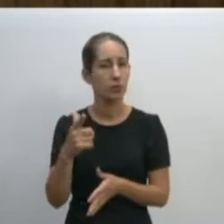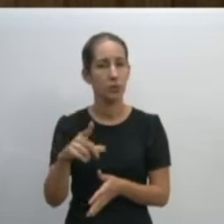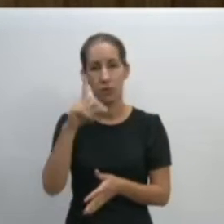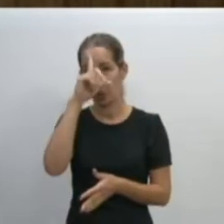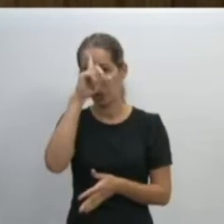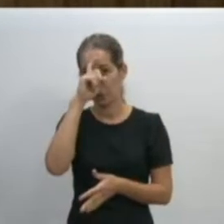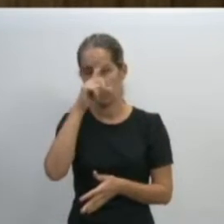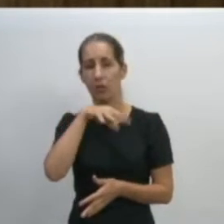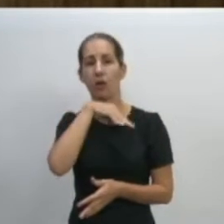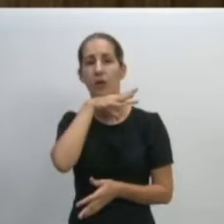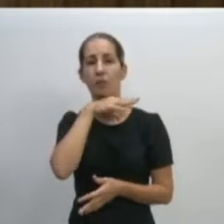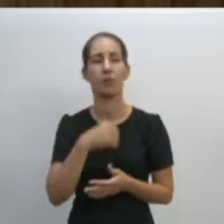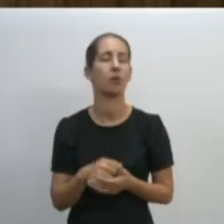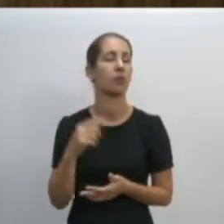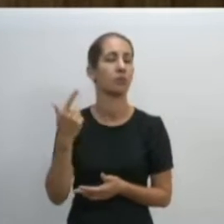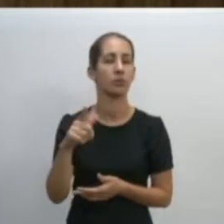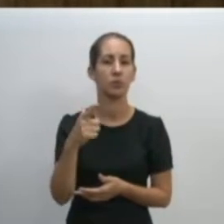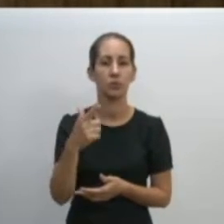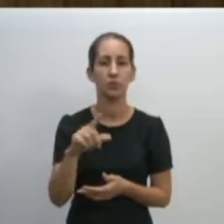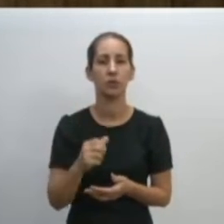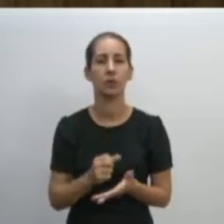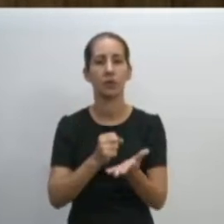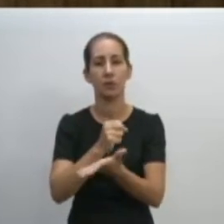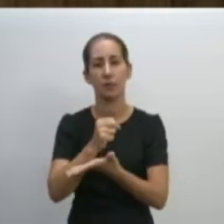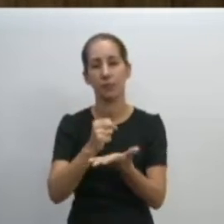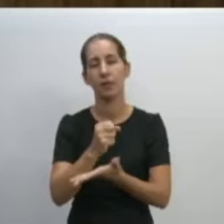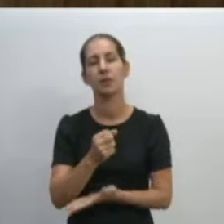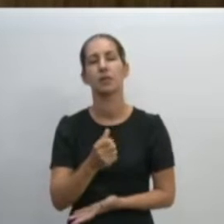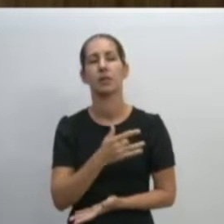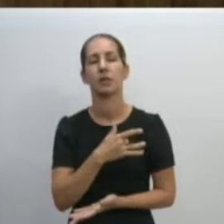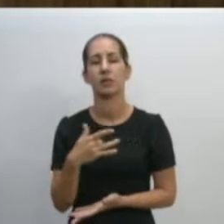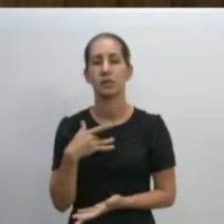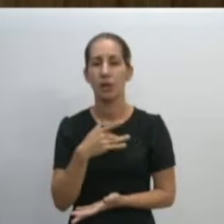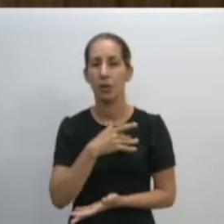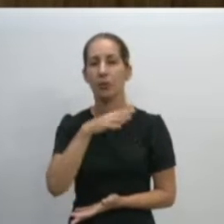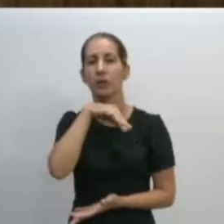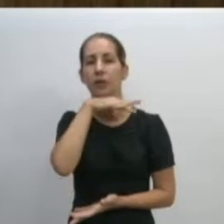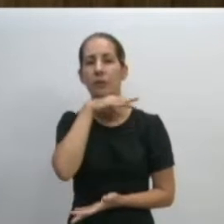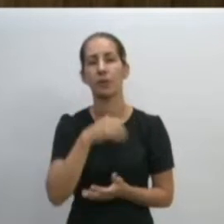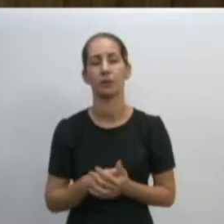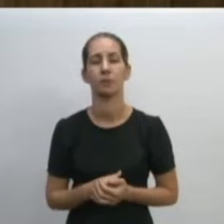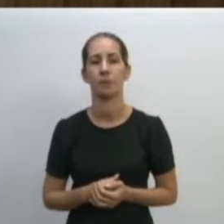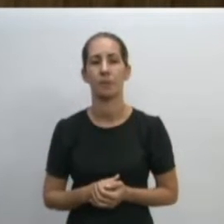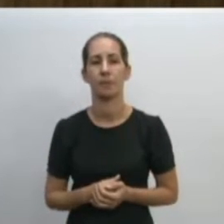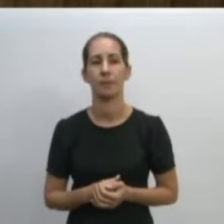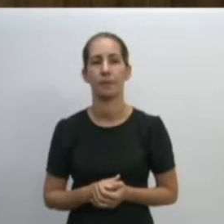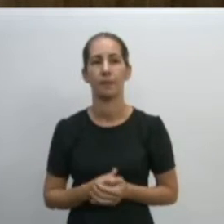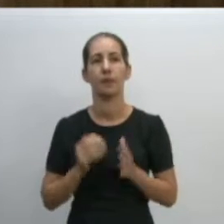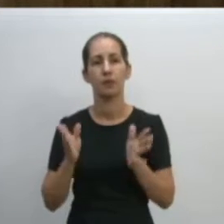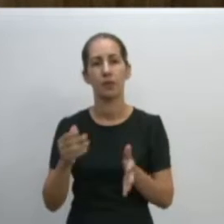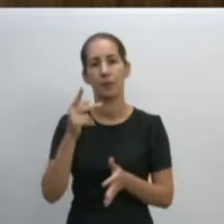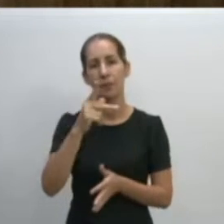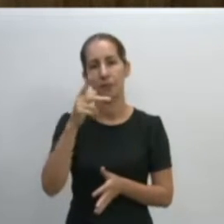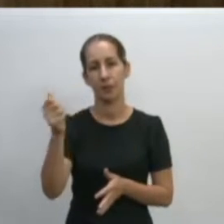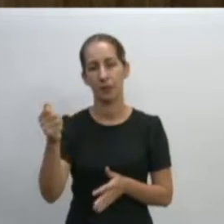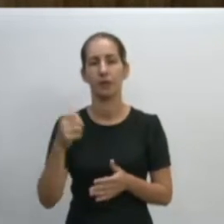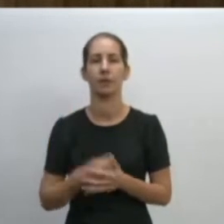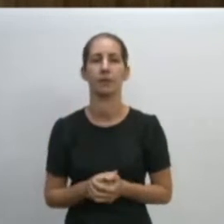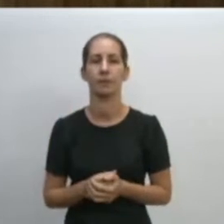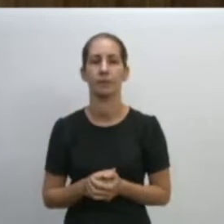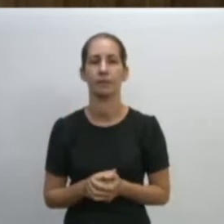público veterinário, hoje a gente não tem uma unidade básica de saúde animal, apesar de já estar no PPA, de já